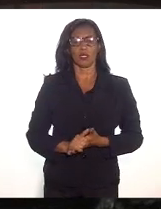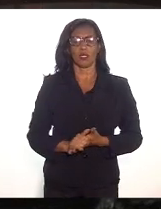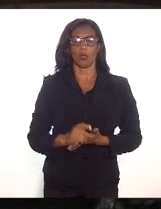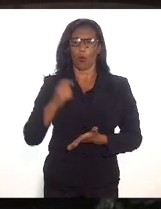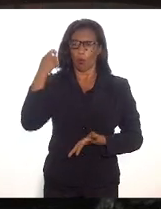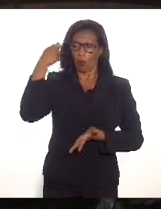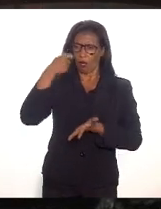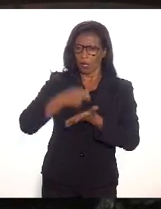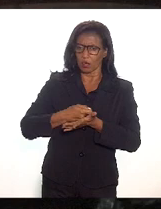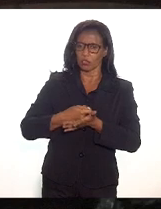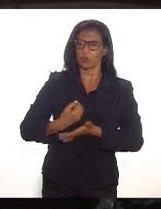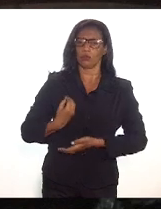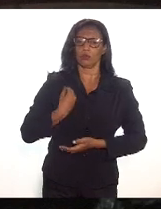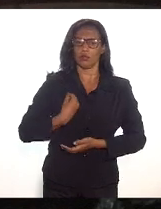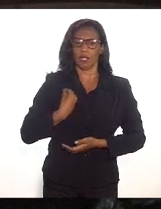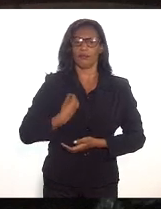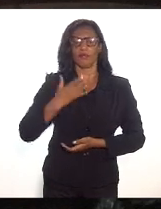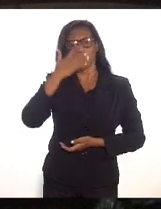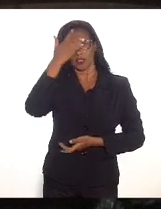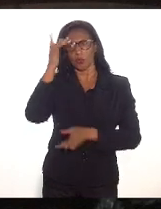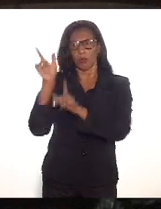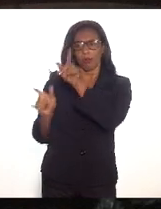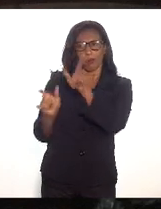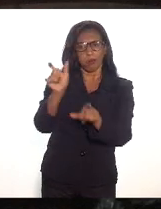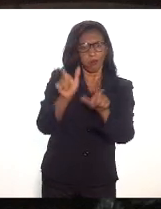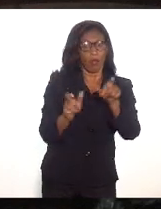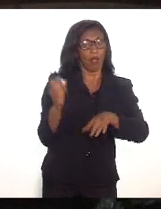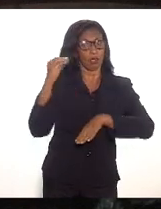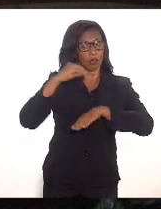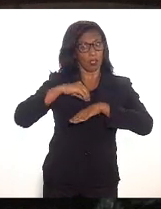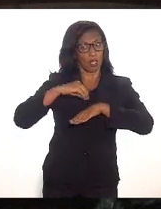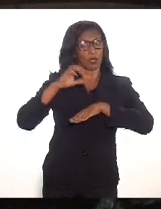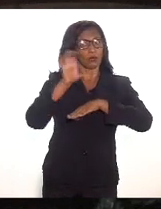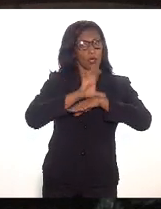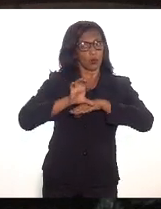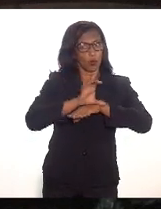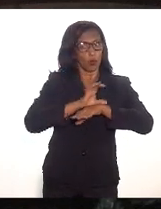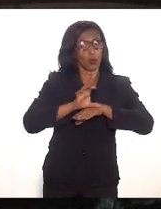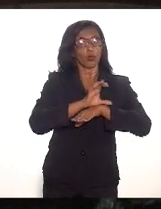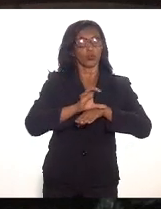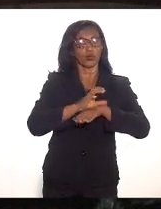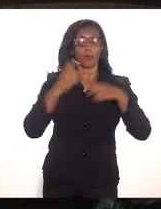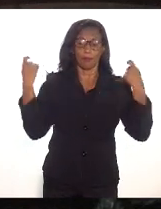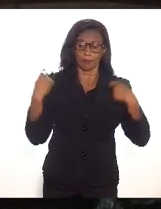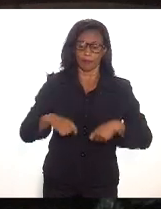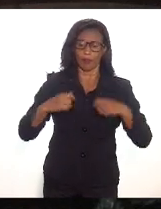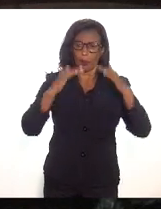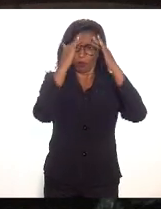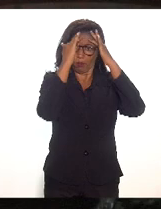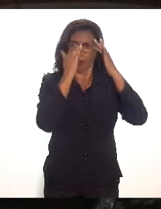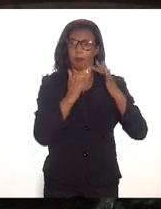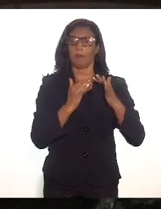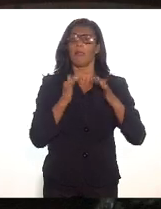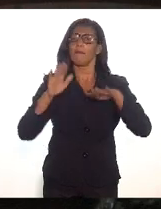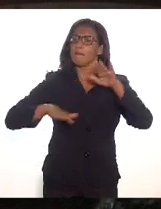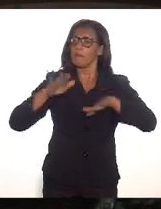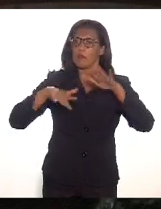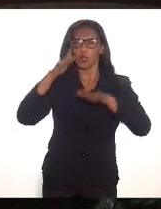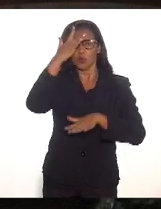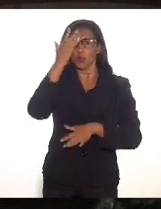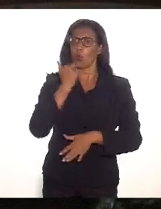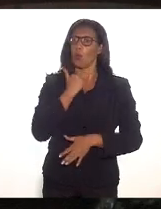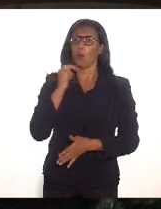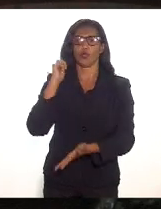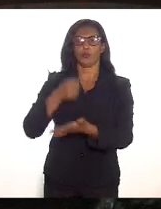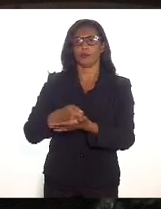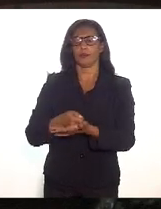garantidor da vida das pessoas, tem obrigação constitucional de fazer a água chegar, mesmo para aqueles que não podem pagar